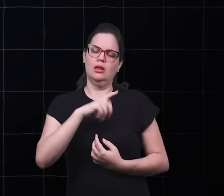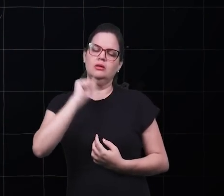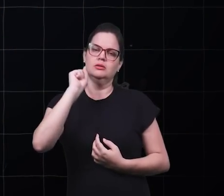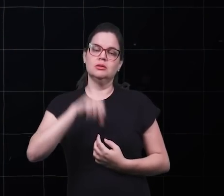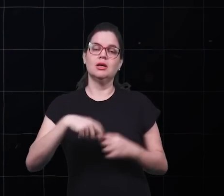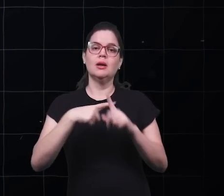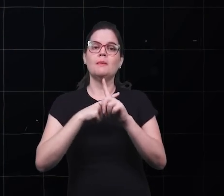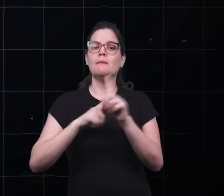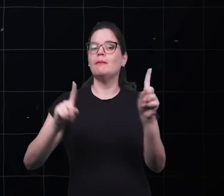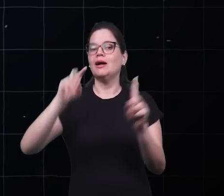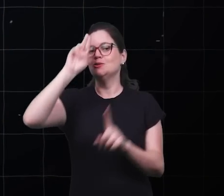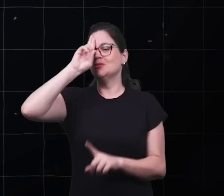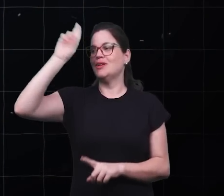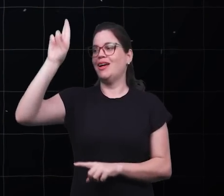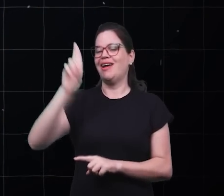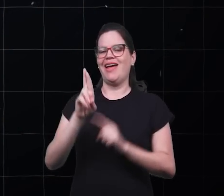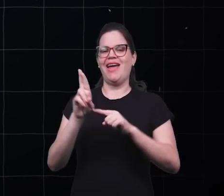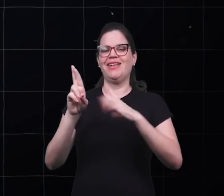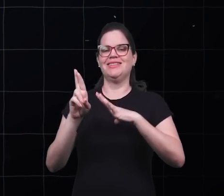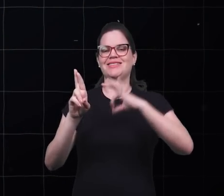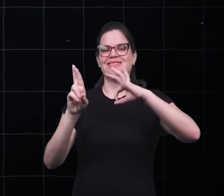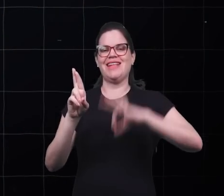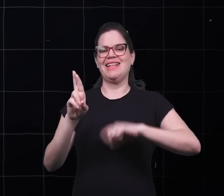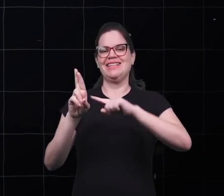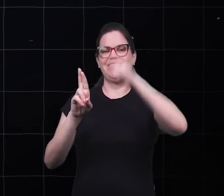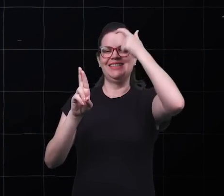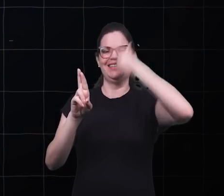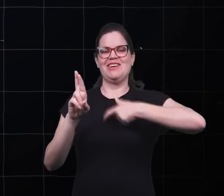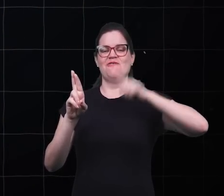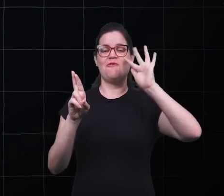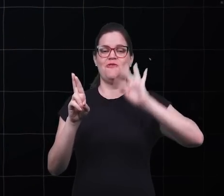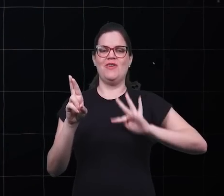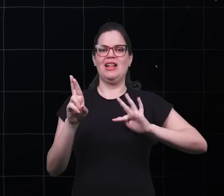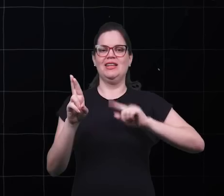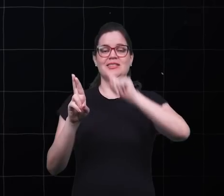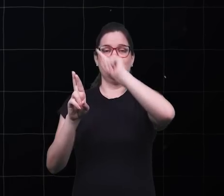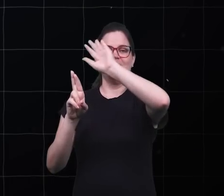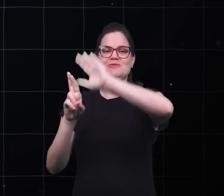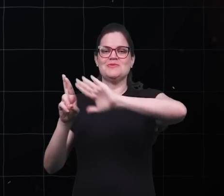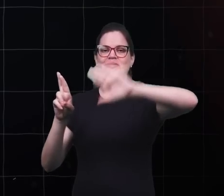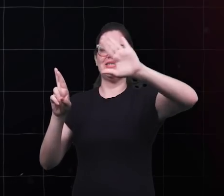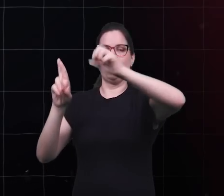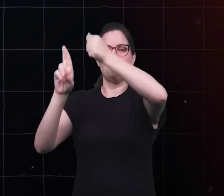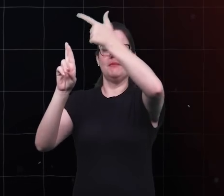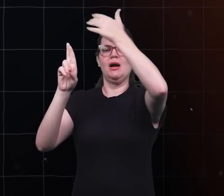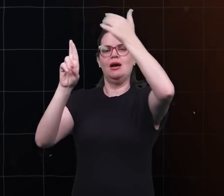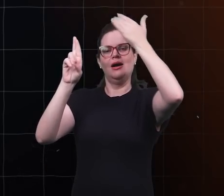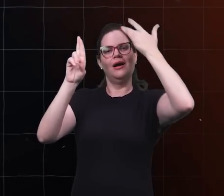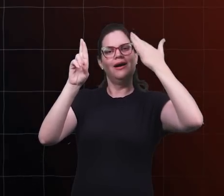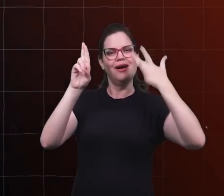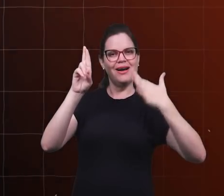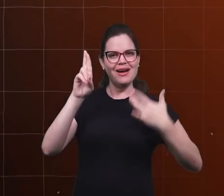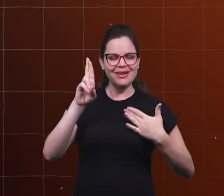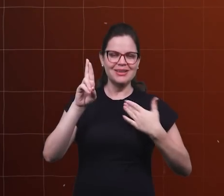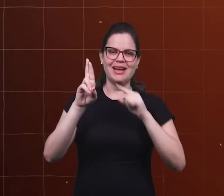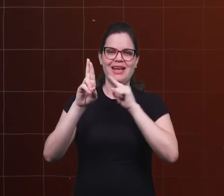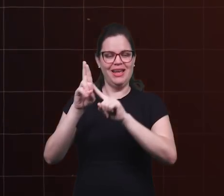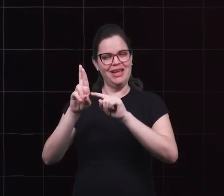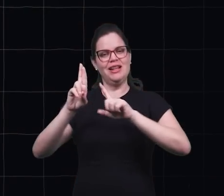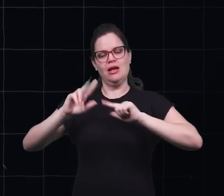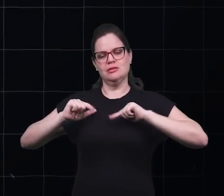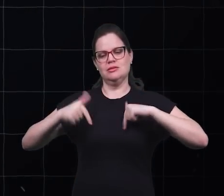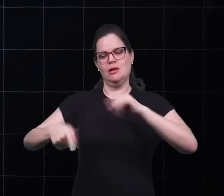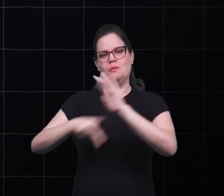presença de Jesus é a certeza de uma ação que vem do alto, da eternidade, pois Ele é o Verbo vivo de